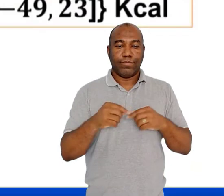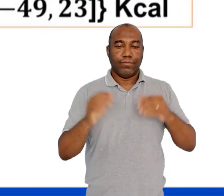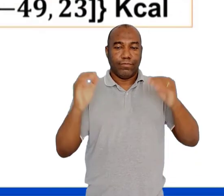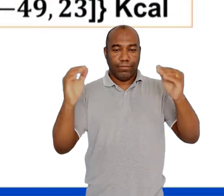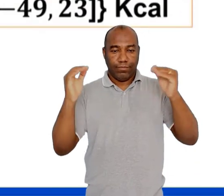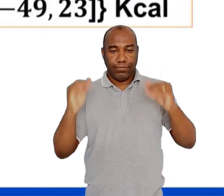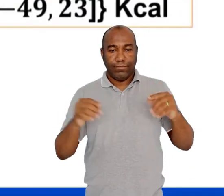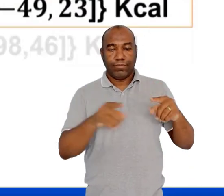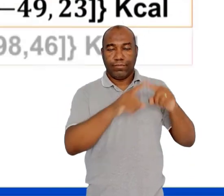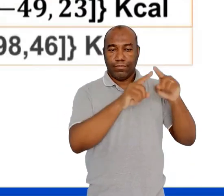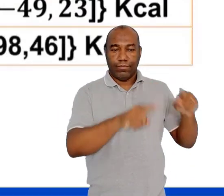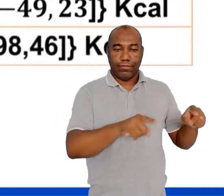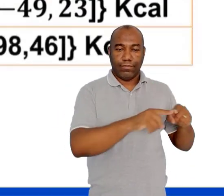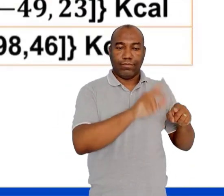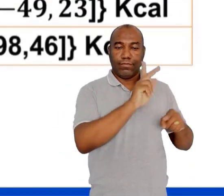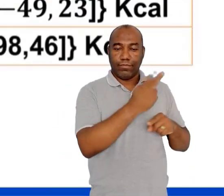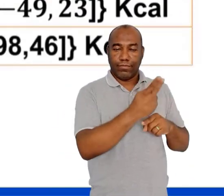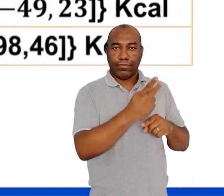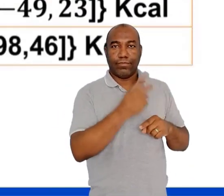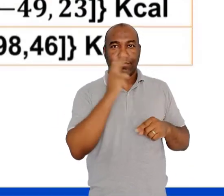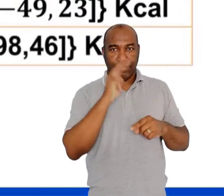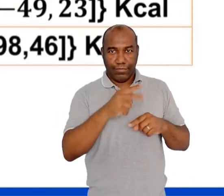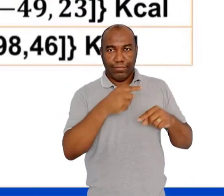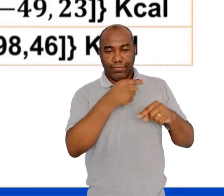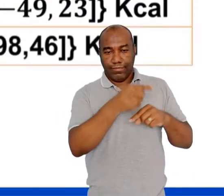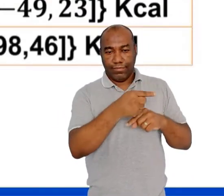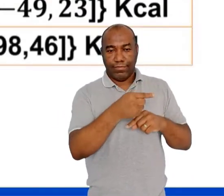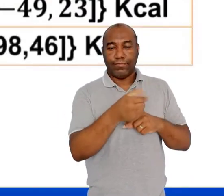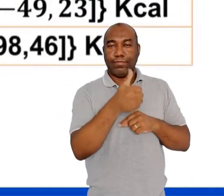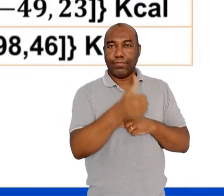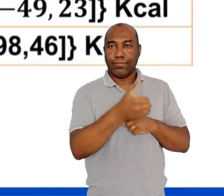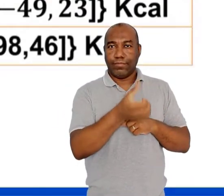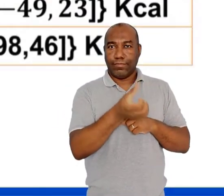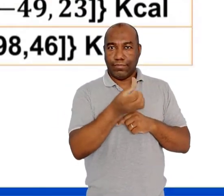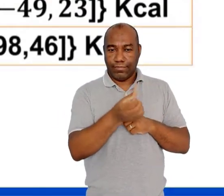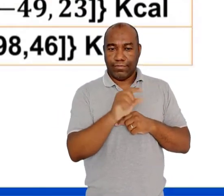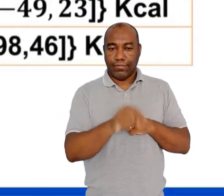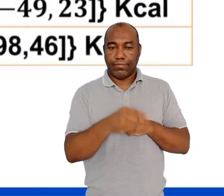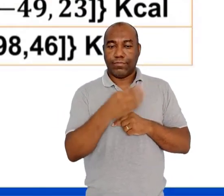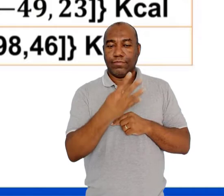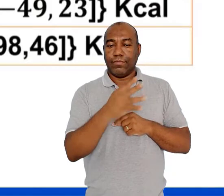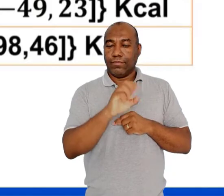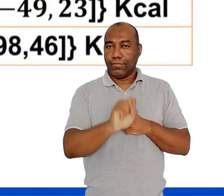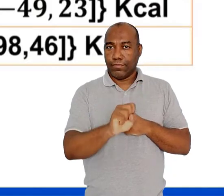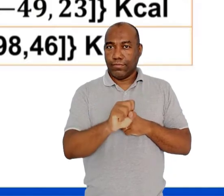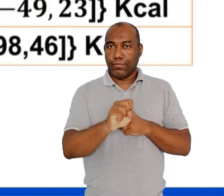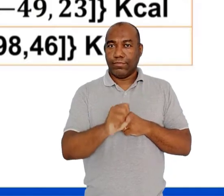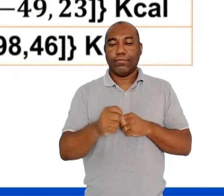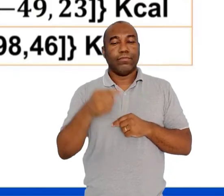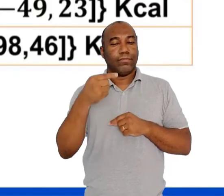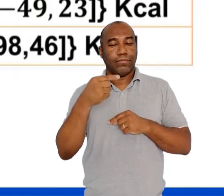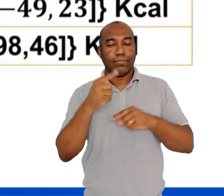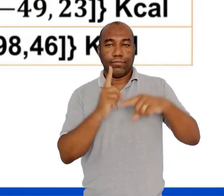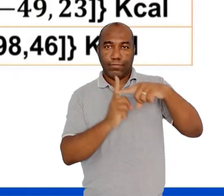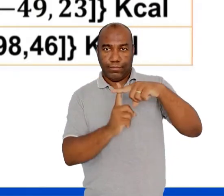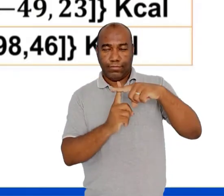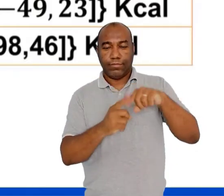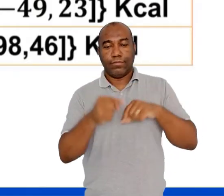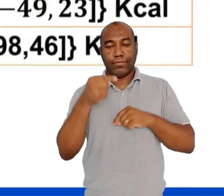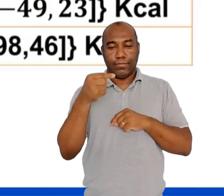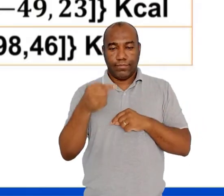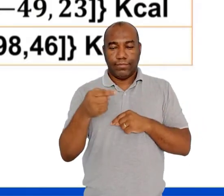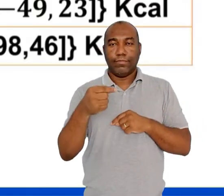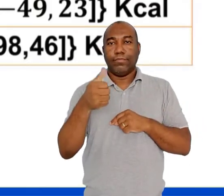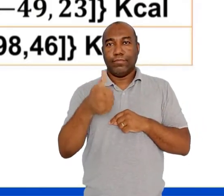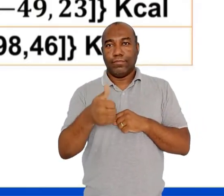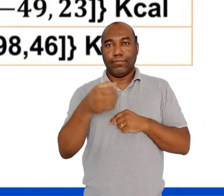166,48 mais menos 141... Quando eu tenho sinais mais e menos junto, né, sinais diferentes, eu vou ali no